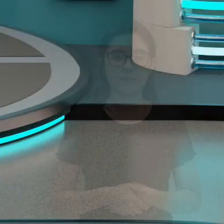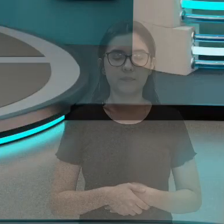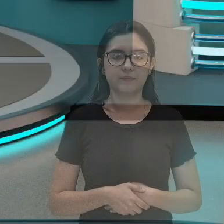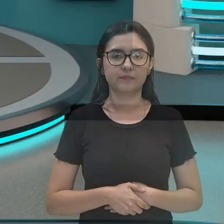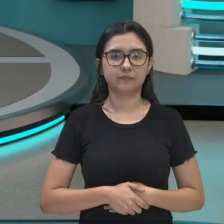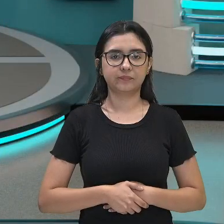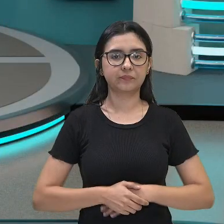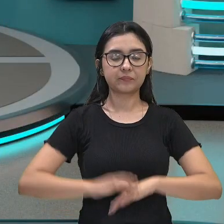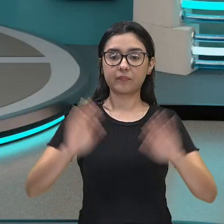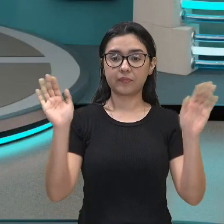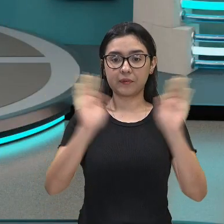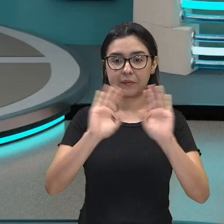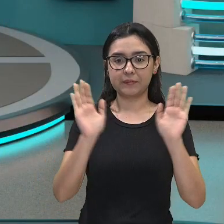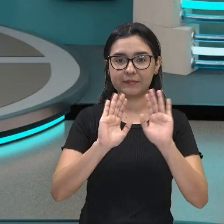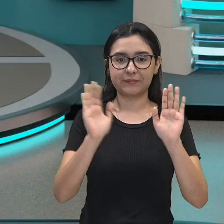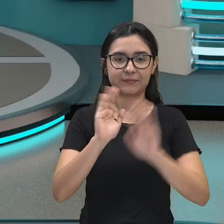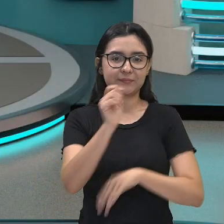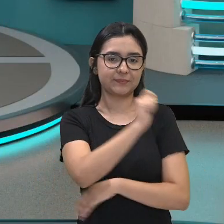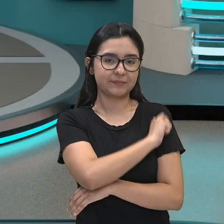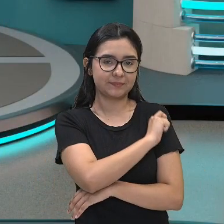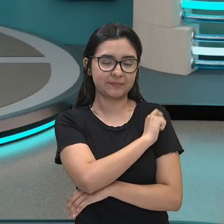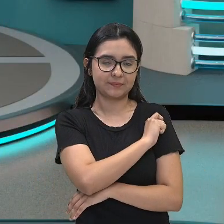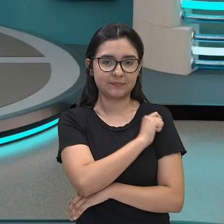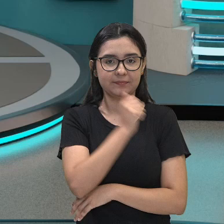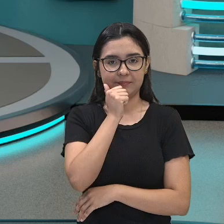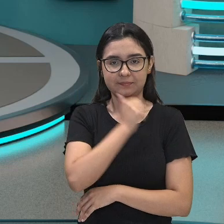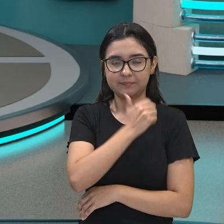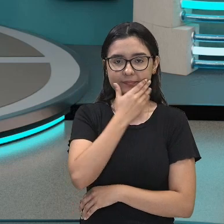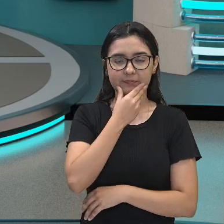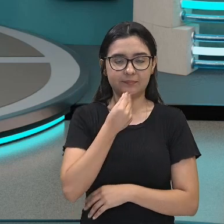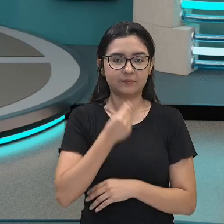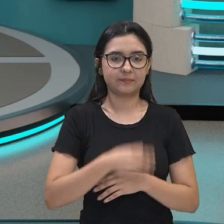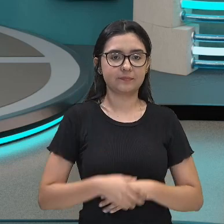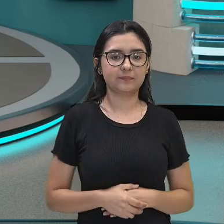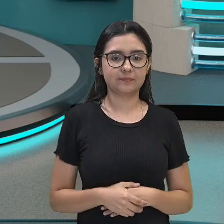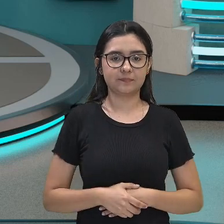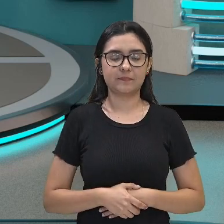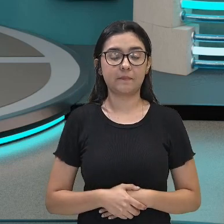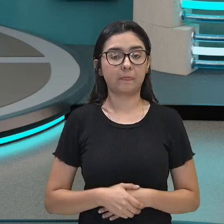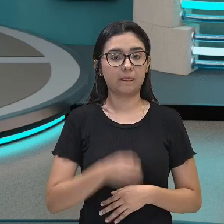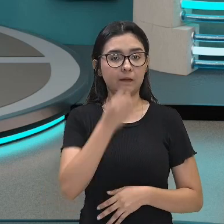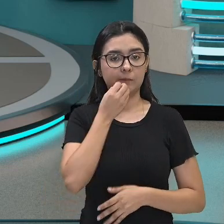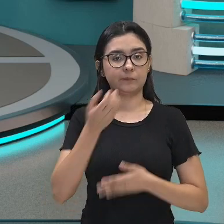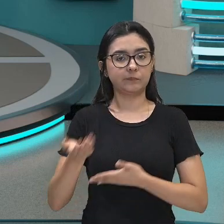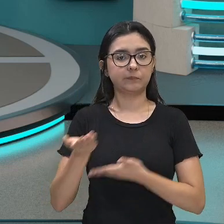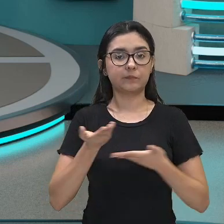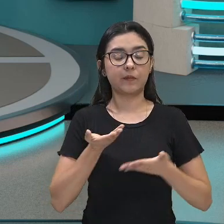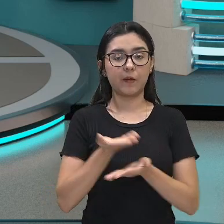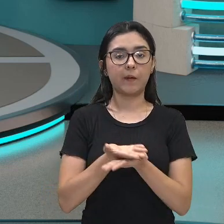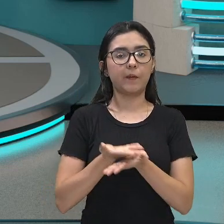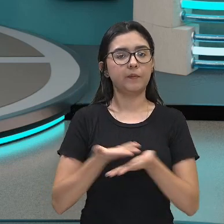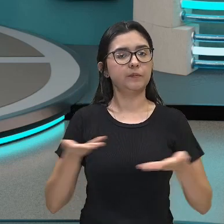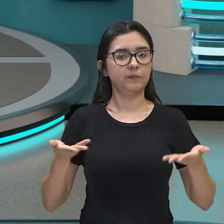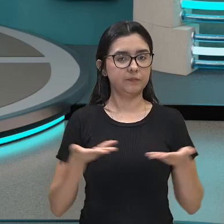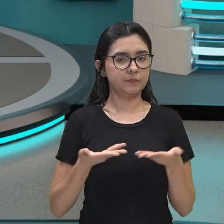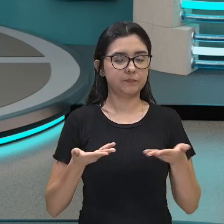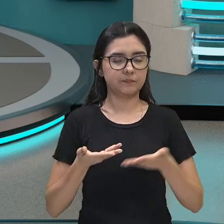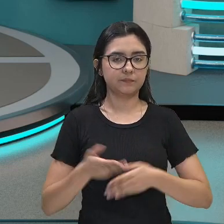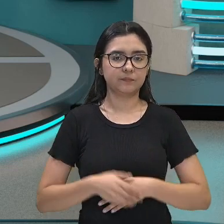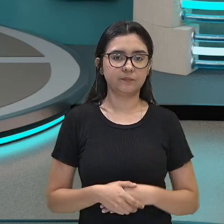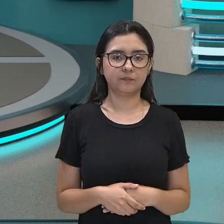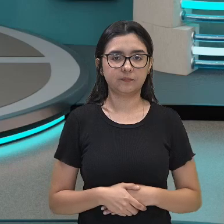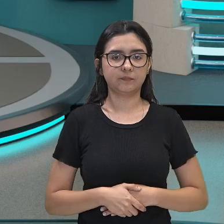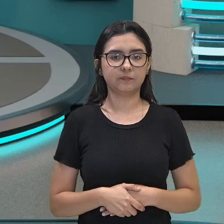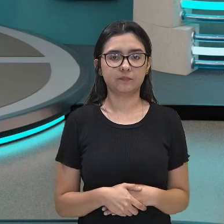Hola, hola, queridos alumnos, queridos estudiantes, sean todos muy bienvenidos a más una